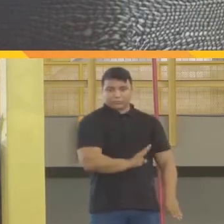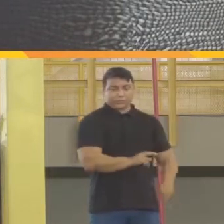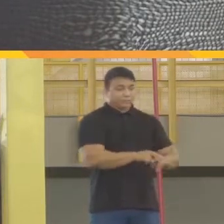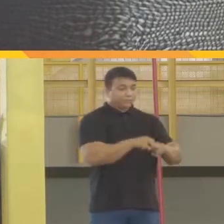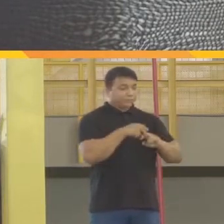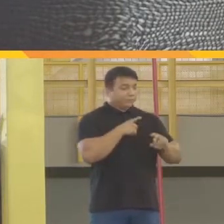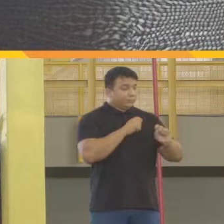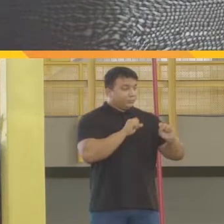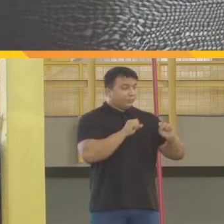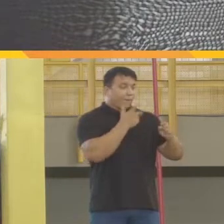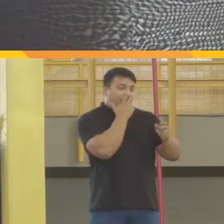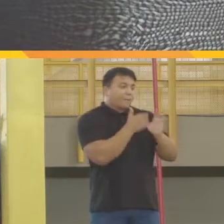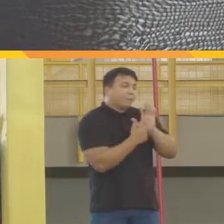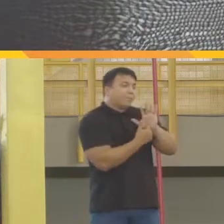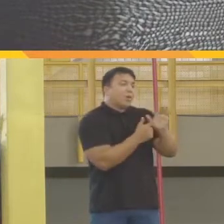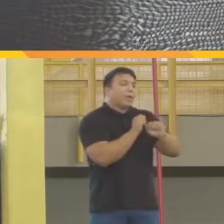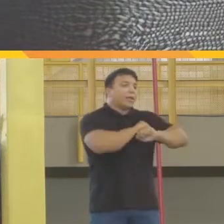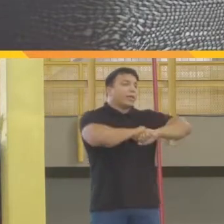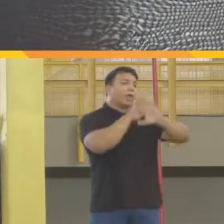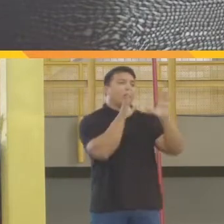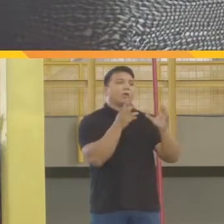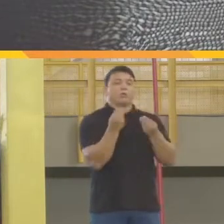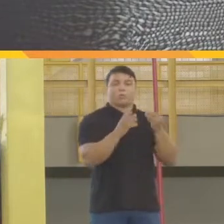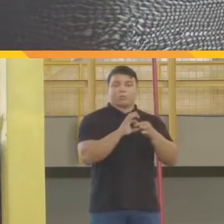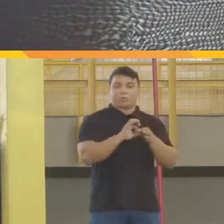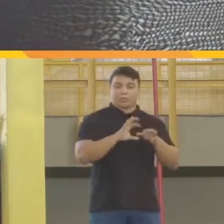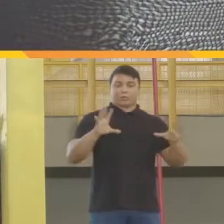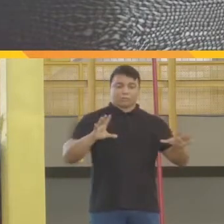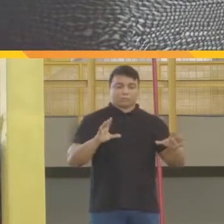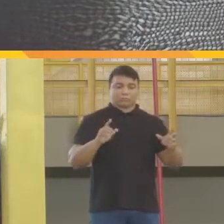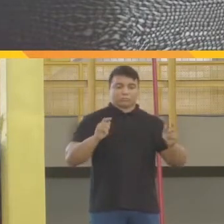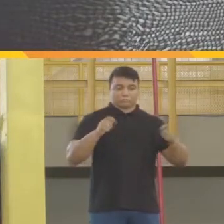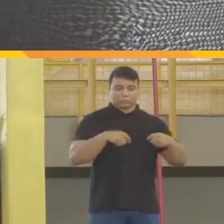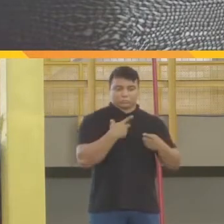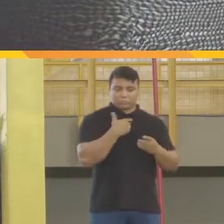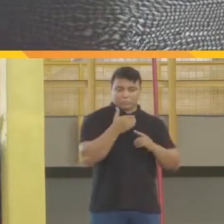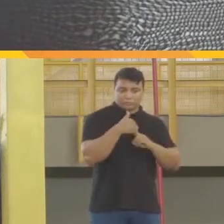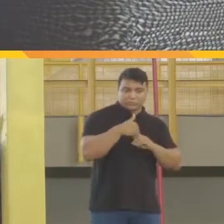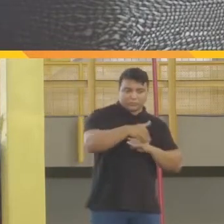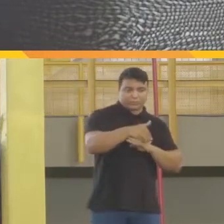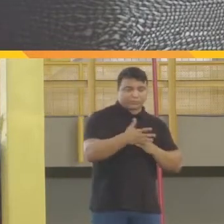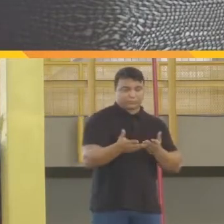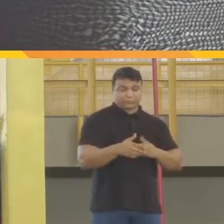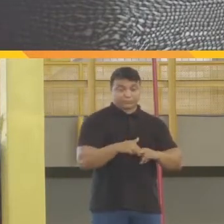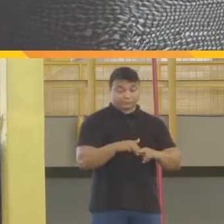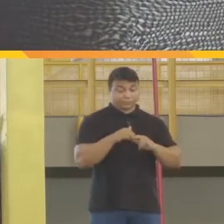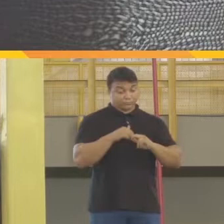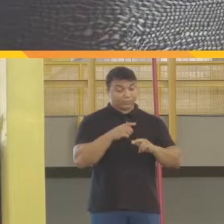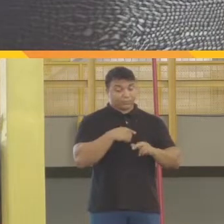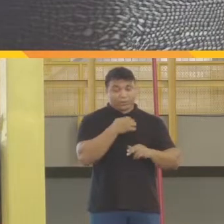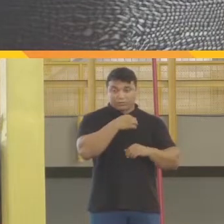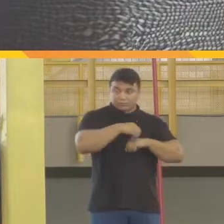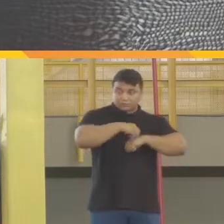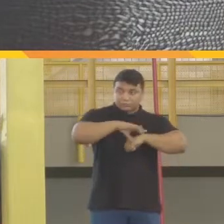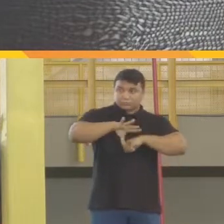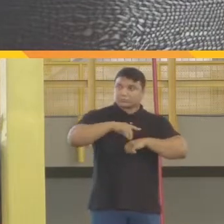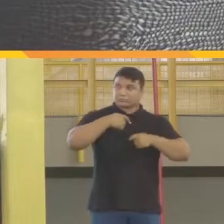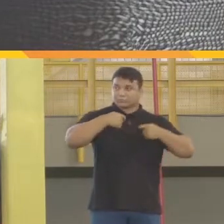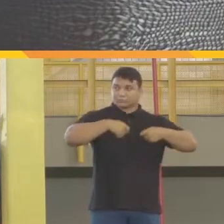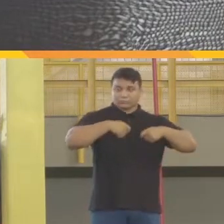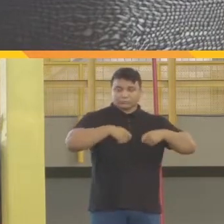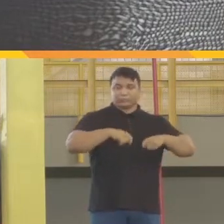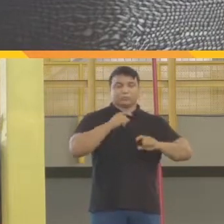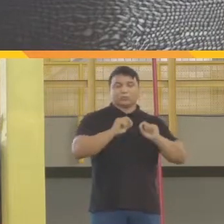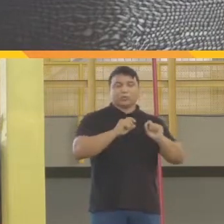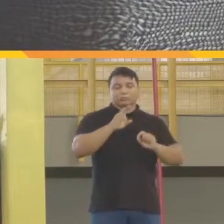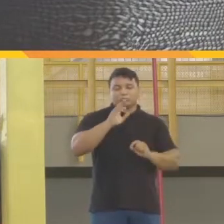alguma maneira uma possível independência que viria mais à frente. Então essa é uma dica que vocês precisam